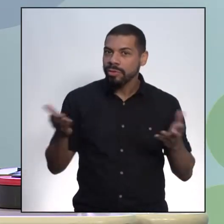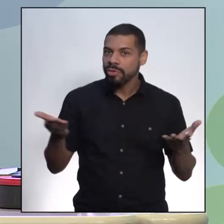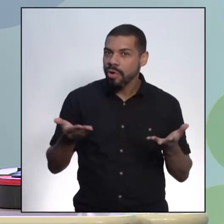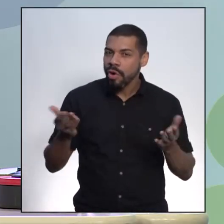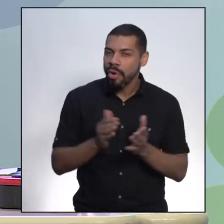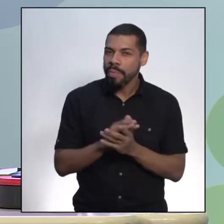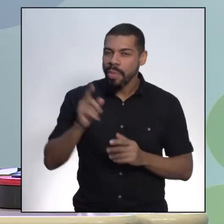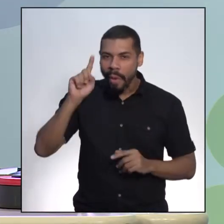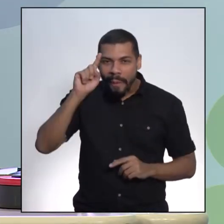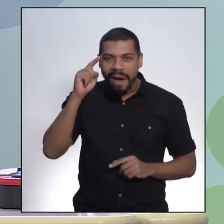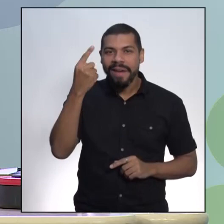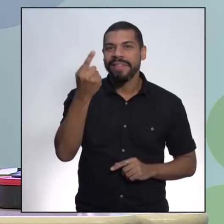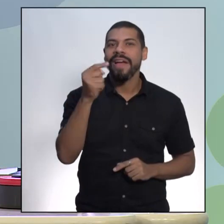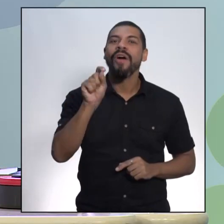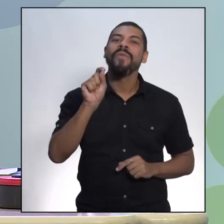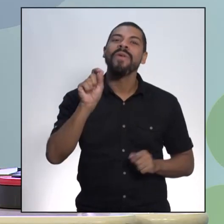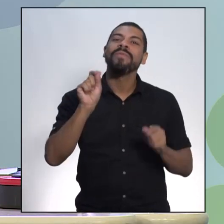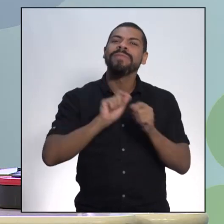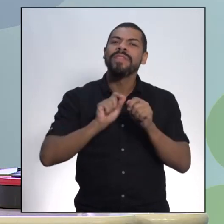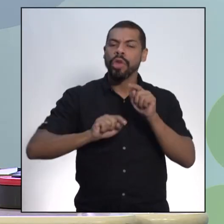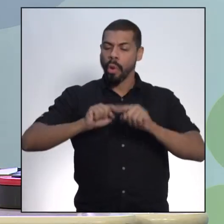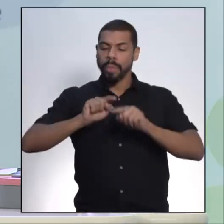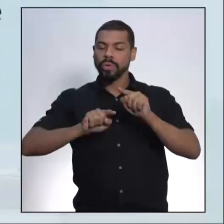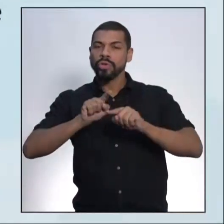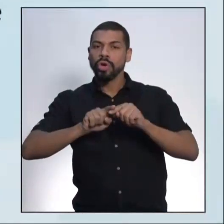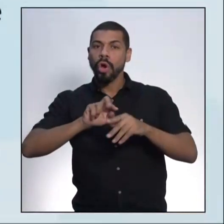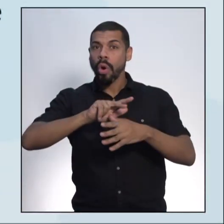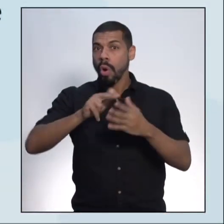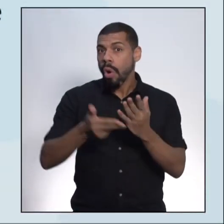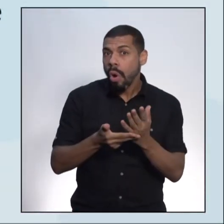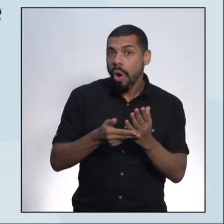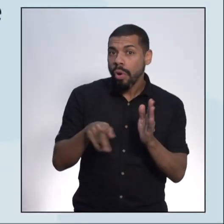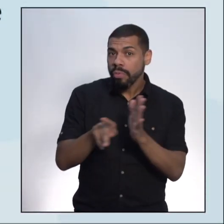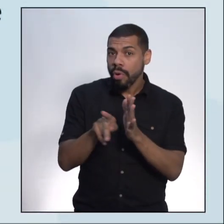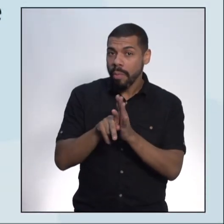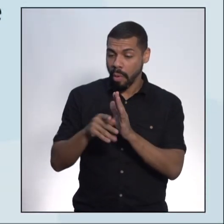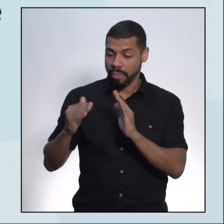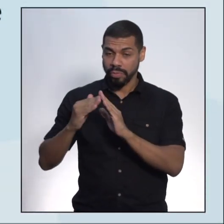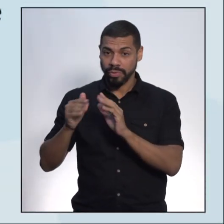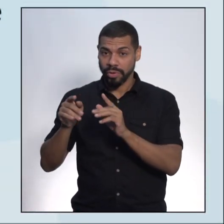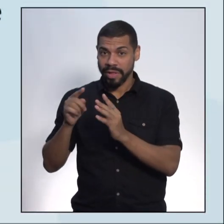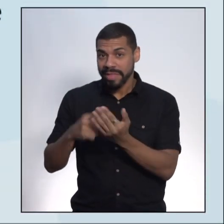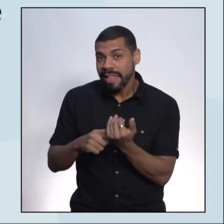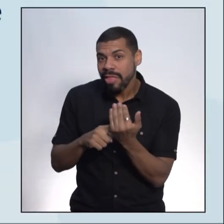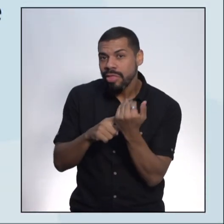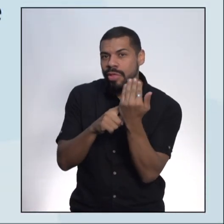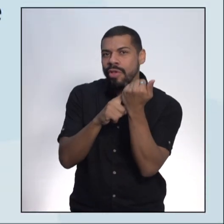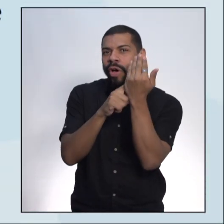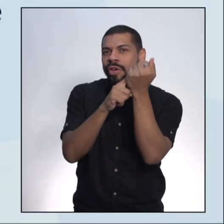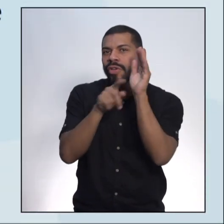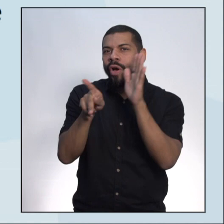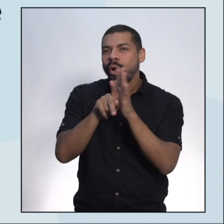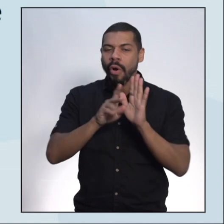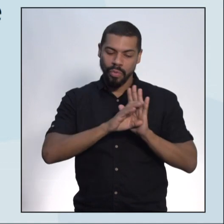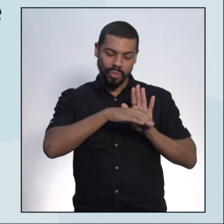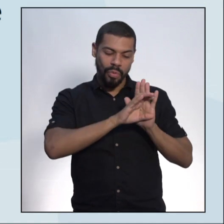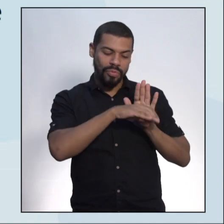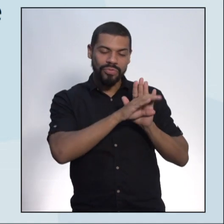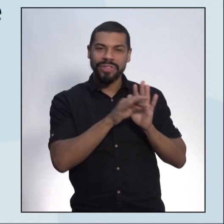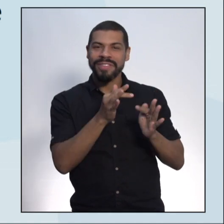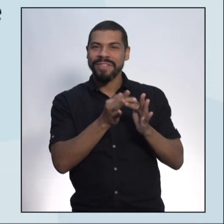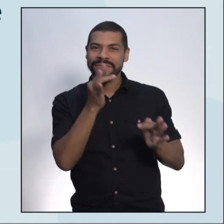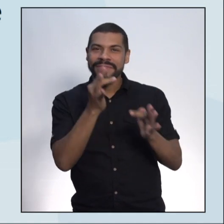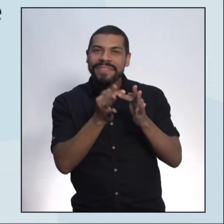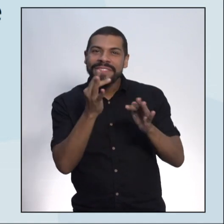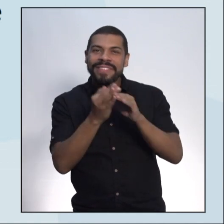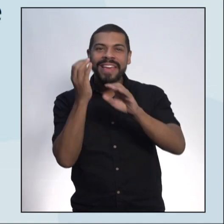a ideia hoje é construir objetos usando equipamentos de fabricação digital, mobilizando conceitos de física,